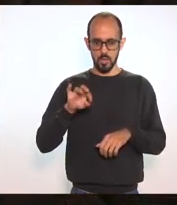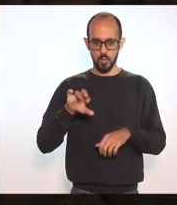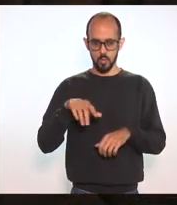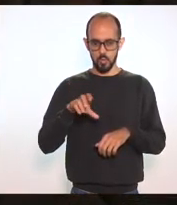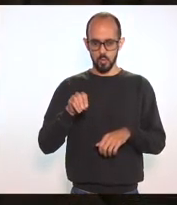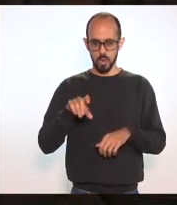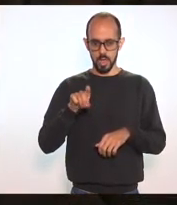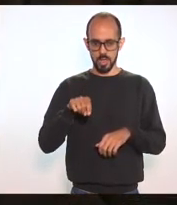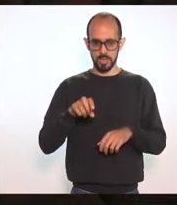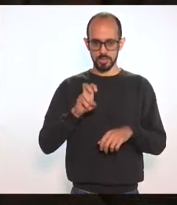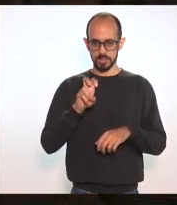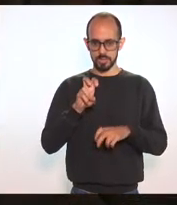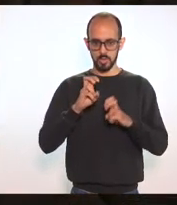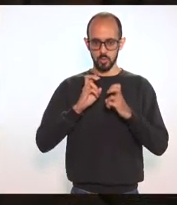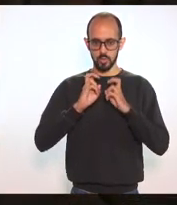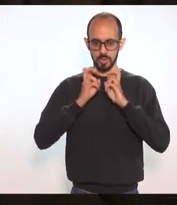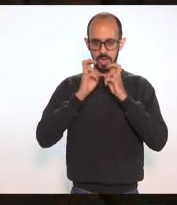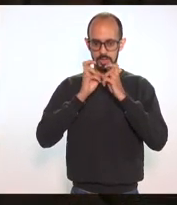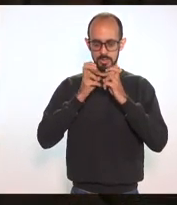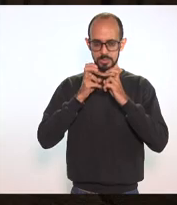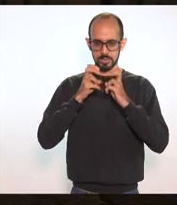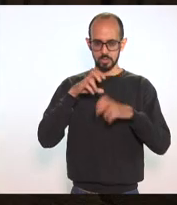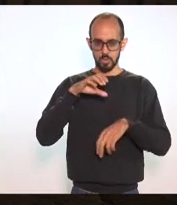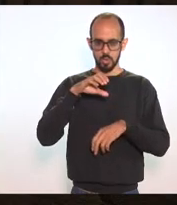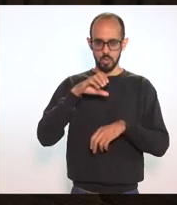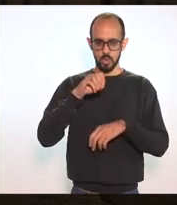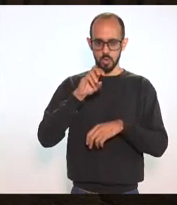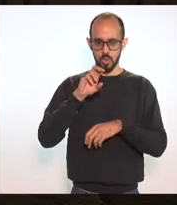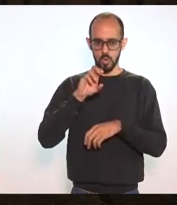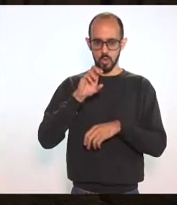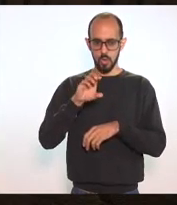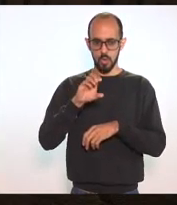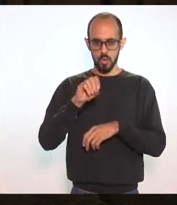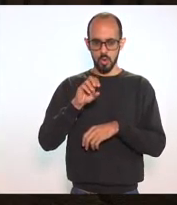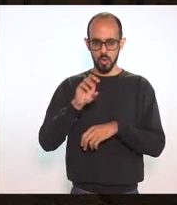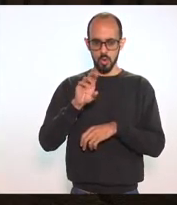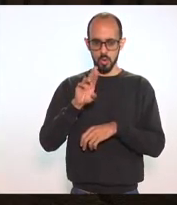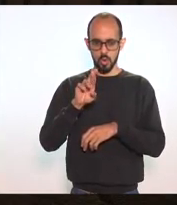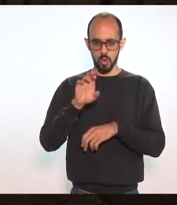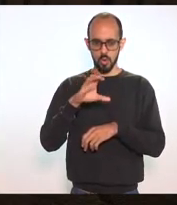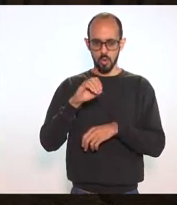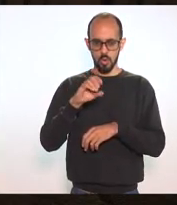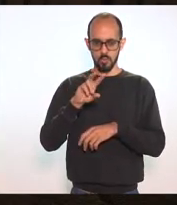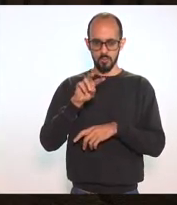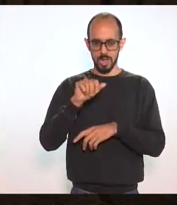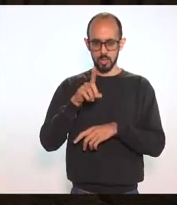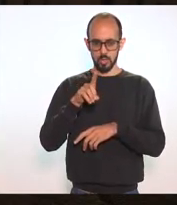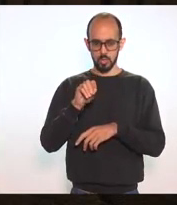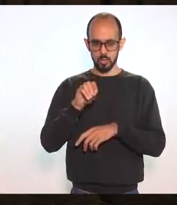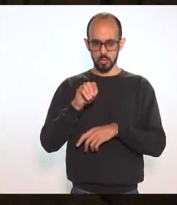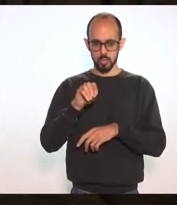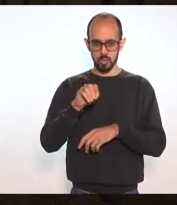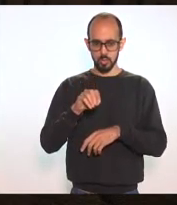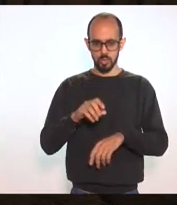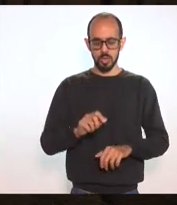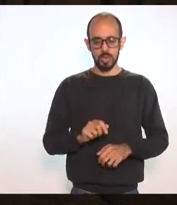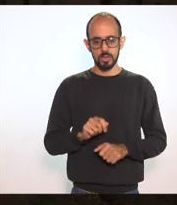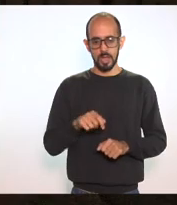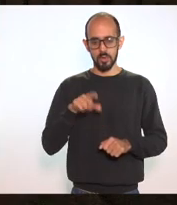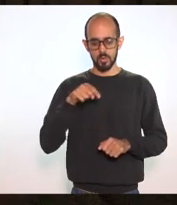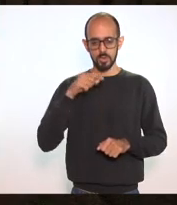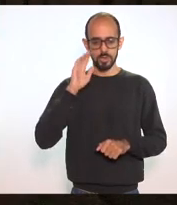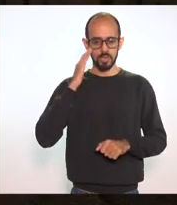Corcovado que circularam durante anos na estrada de ferro do Corcovado, que estão em vias de ser leiloados e entendimento que, da forma